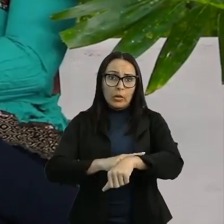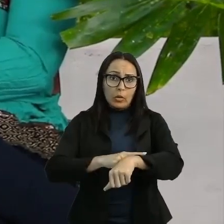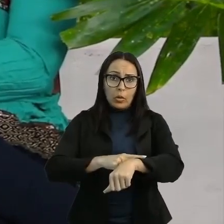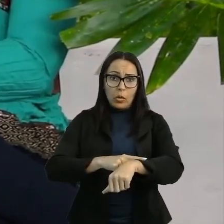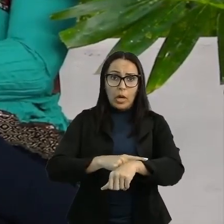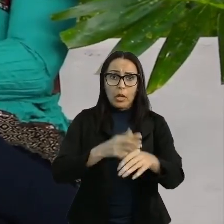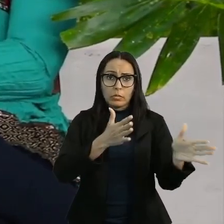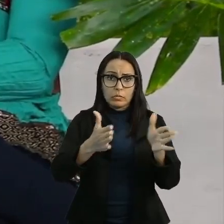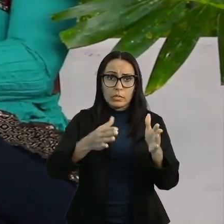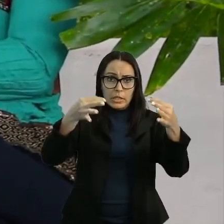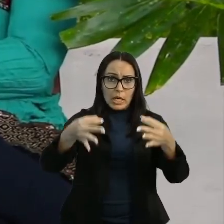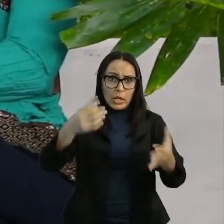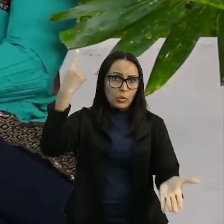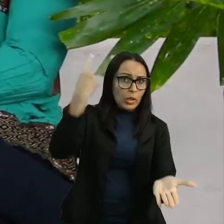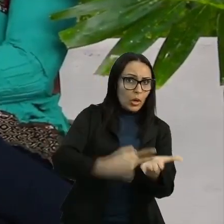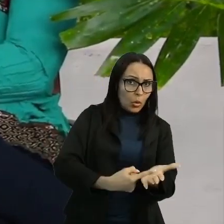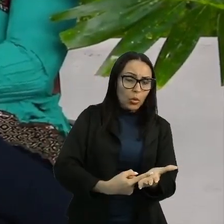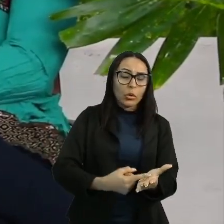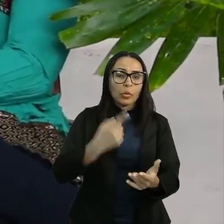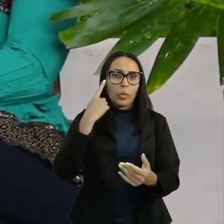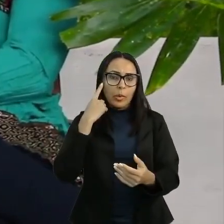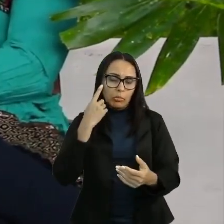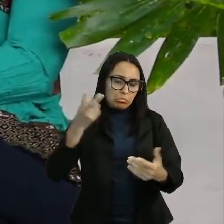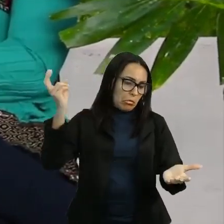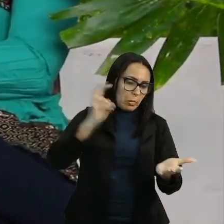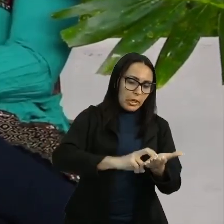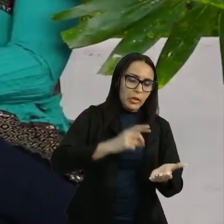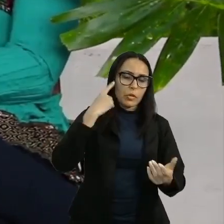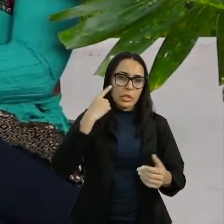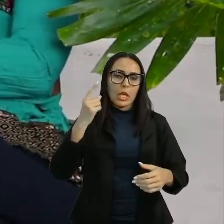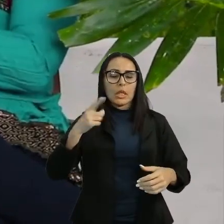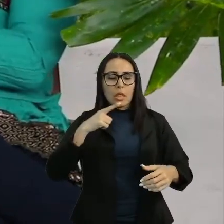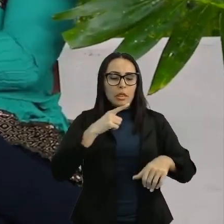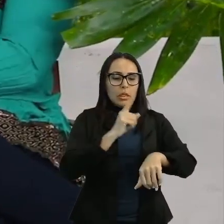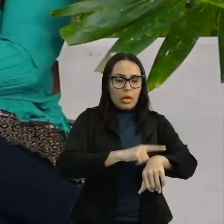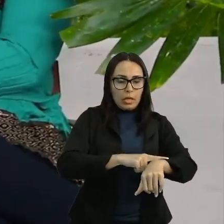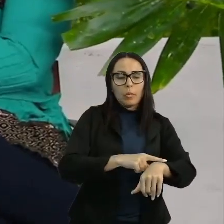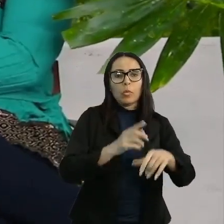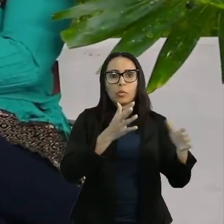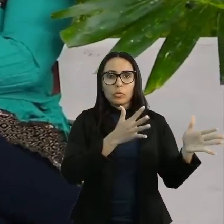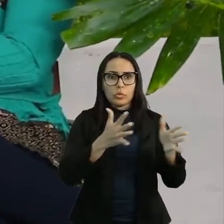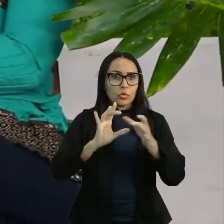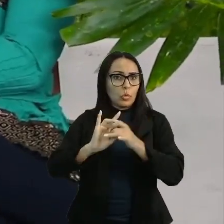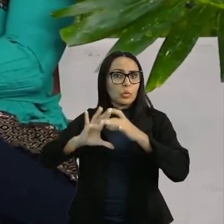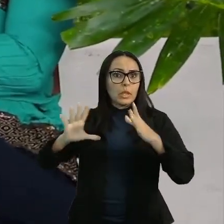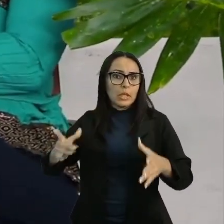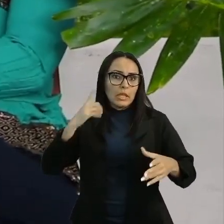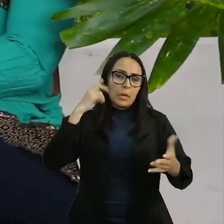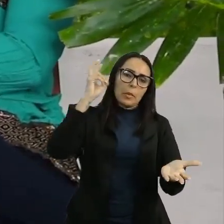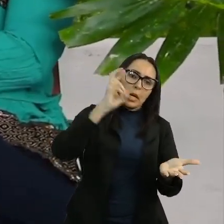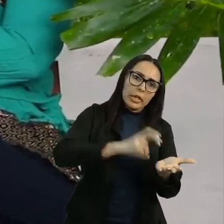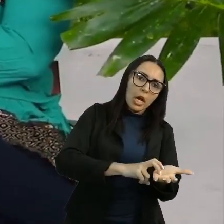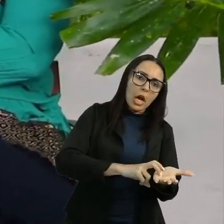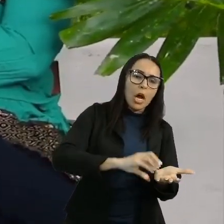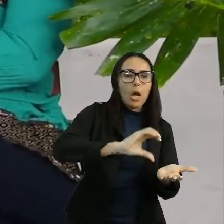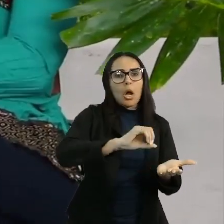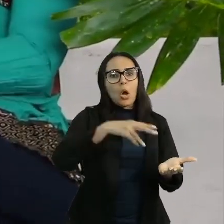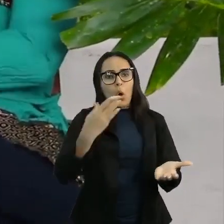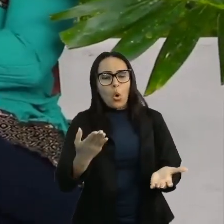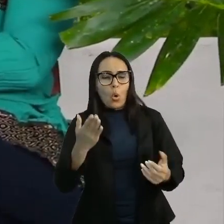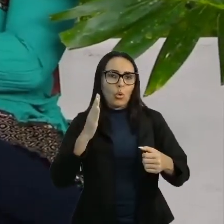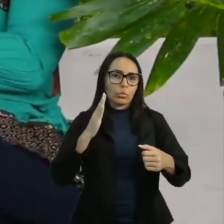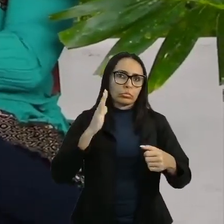que funciona? É uma coisa muito engraçada, porque muitos alunos que me conhecem como Melina, eles vêm aqui e me conhecem também por esse nome, né, por Lakshmi